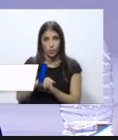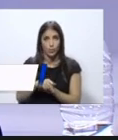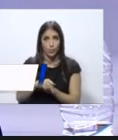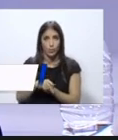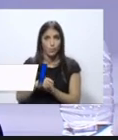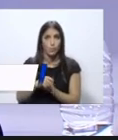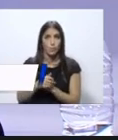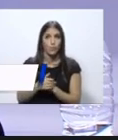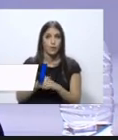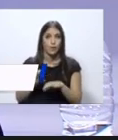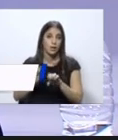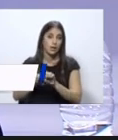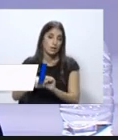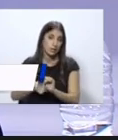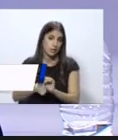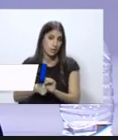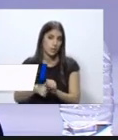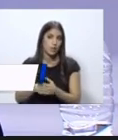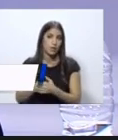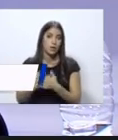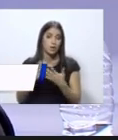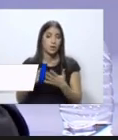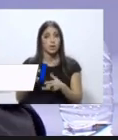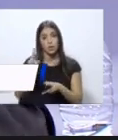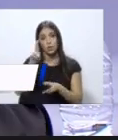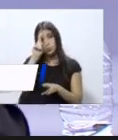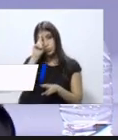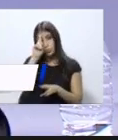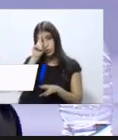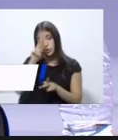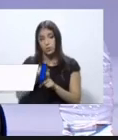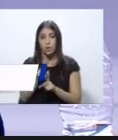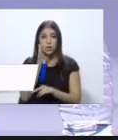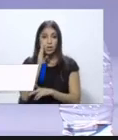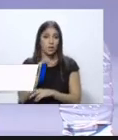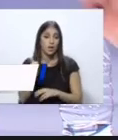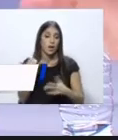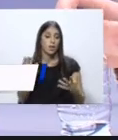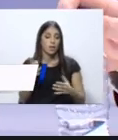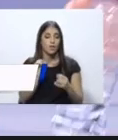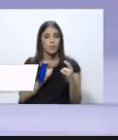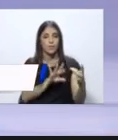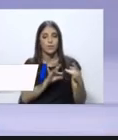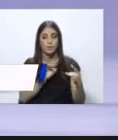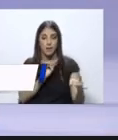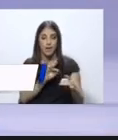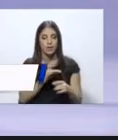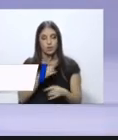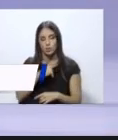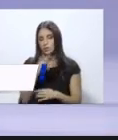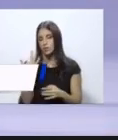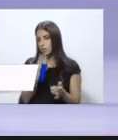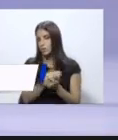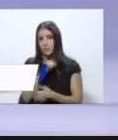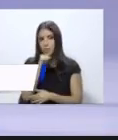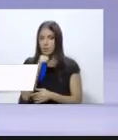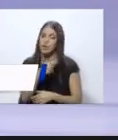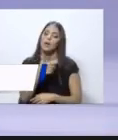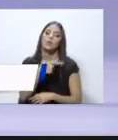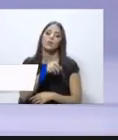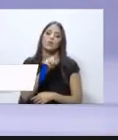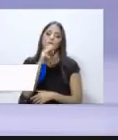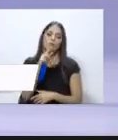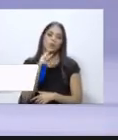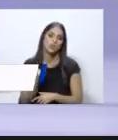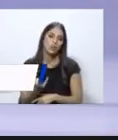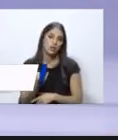teve uma pequena lesão e tem feito gestão de esforço e portanto ainda não temos um feedback do que é que podemos contar com ele. Quanto ao Tony Martínez, eu